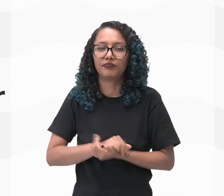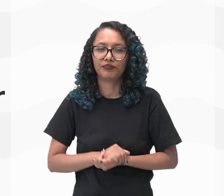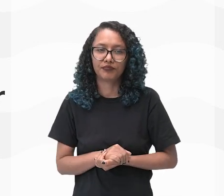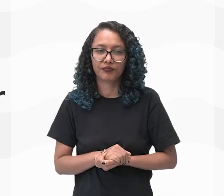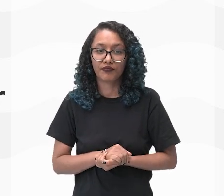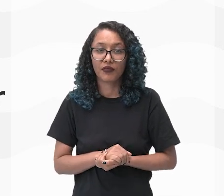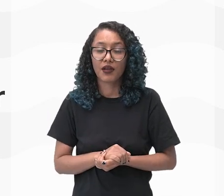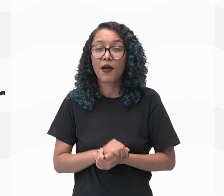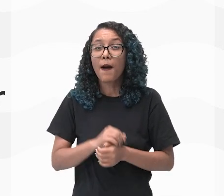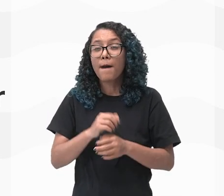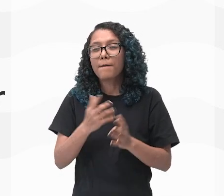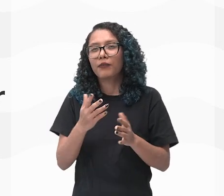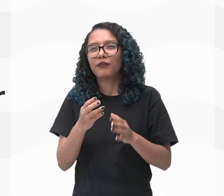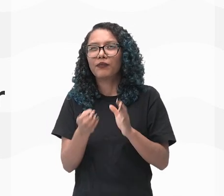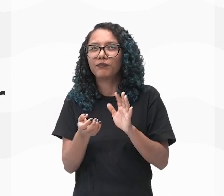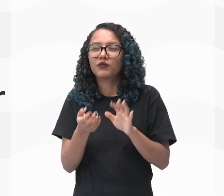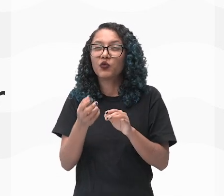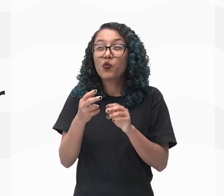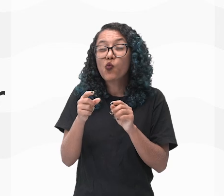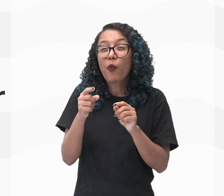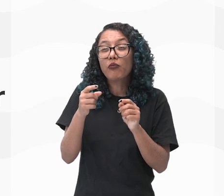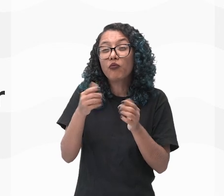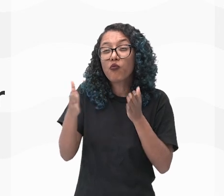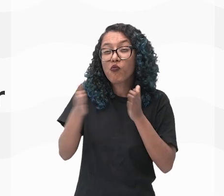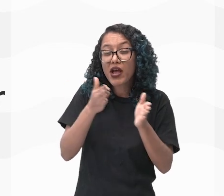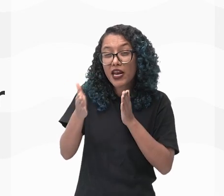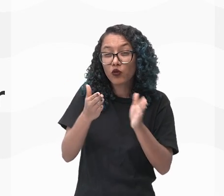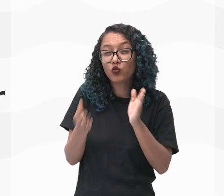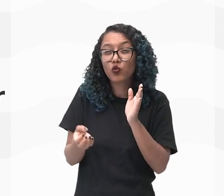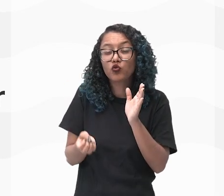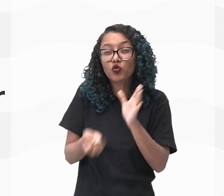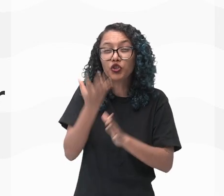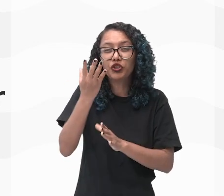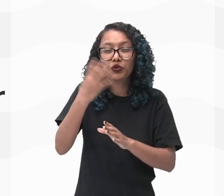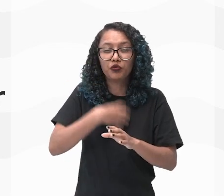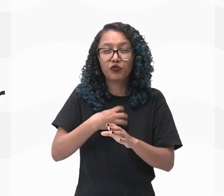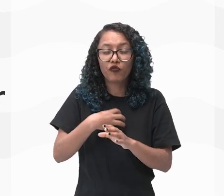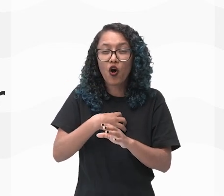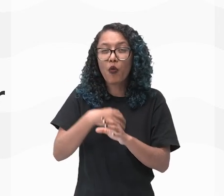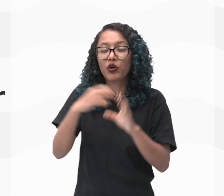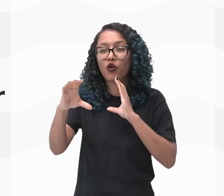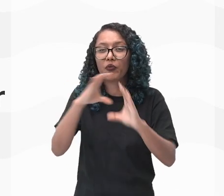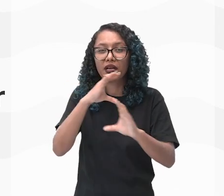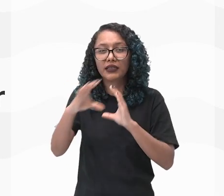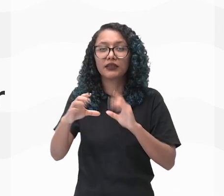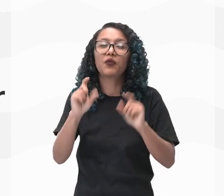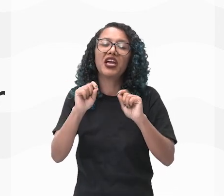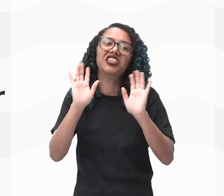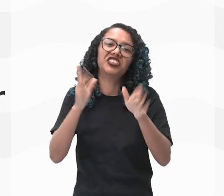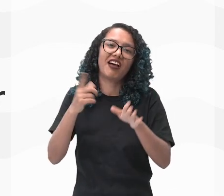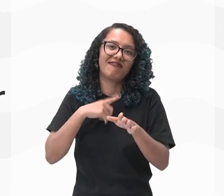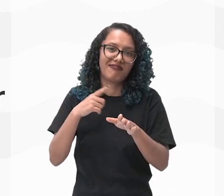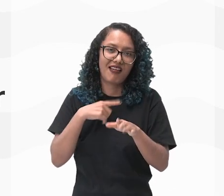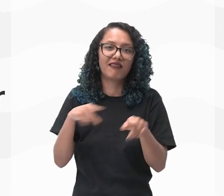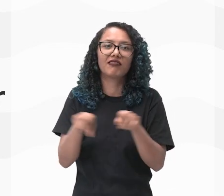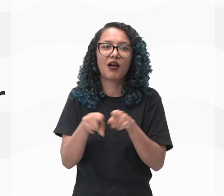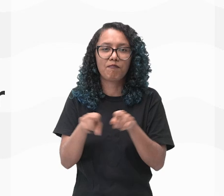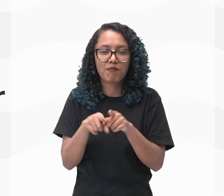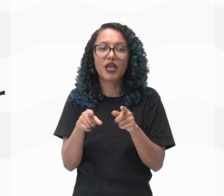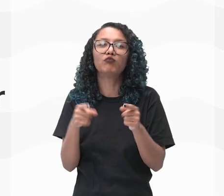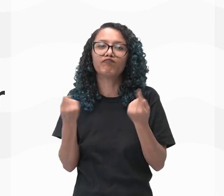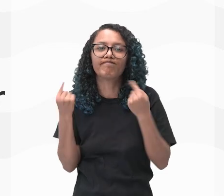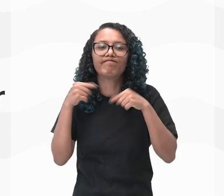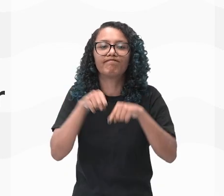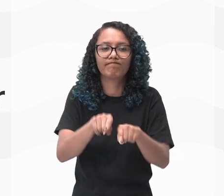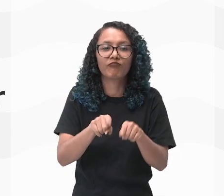ele vai se tornar amplamente conhecido a partir da década de 2010, com o crescimento